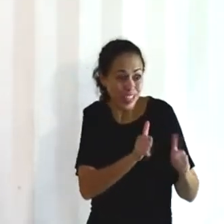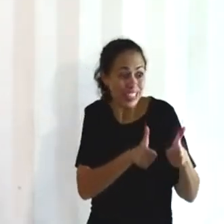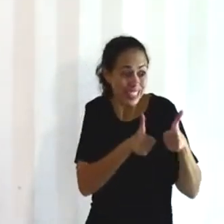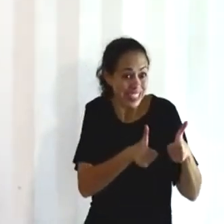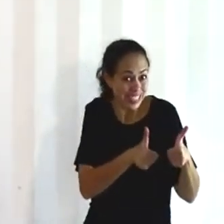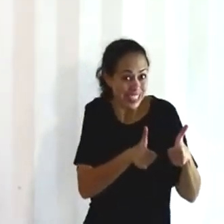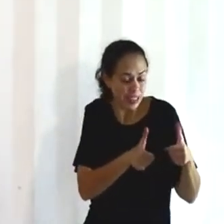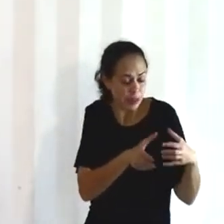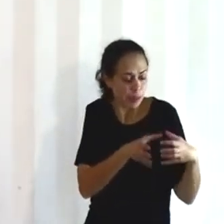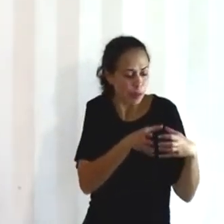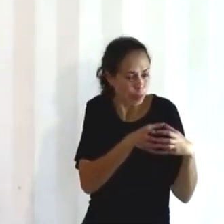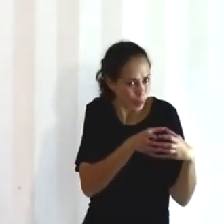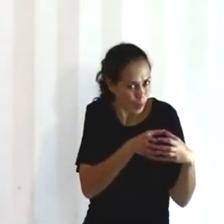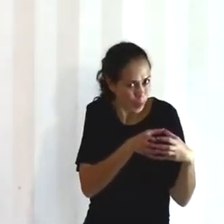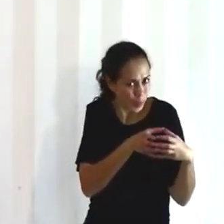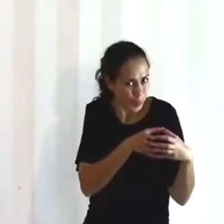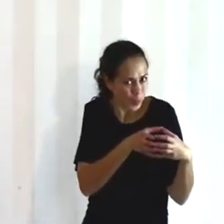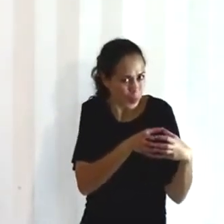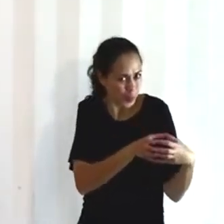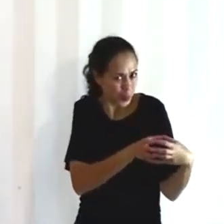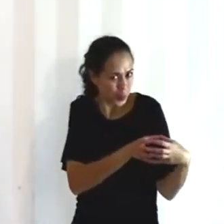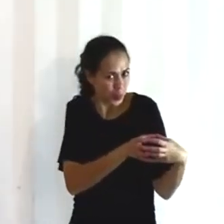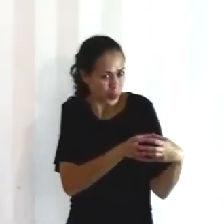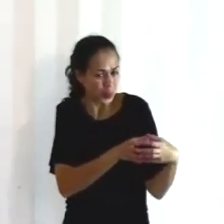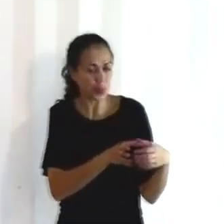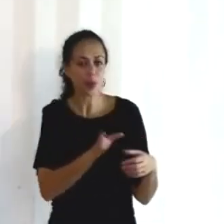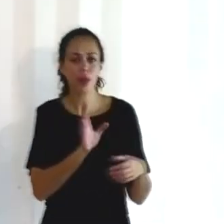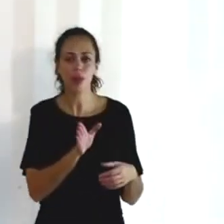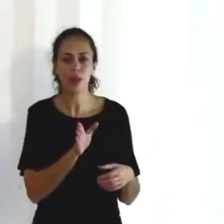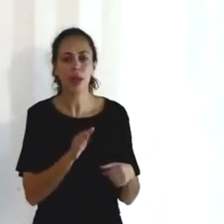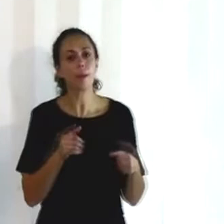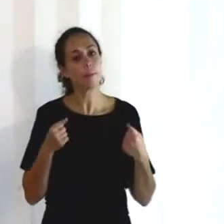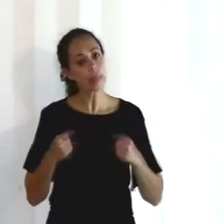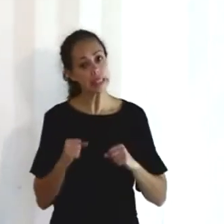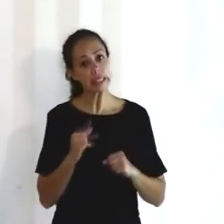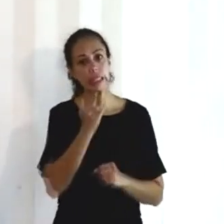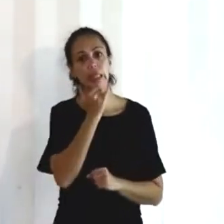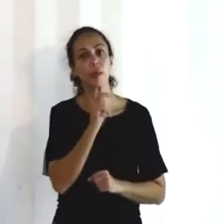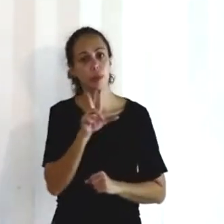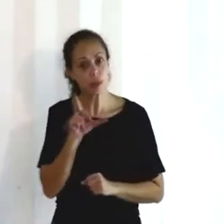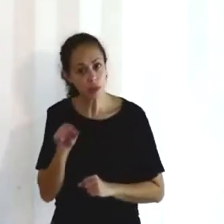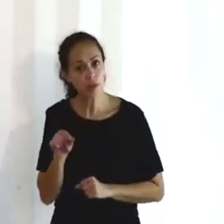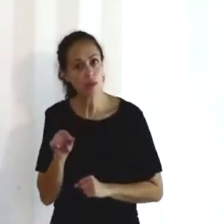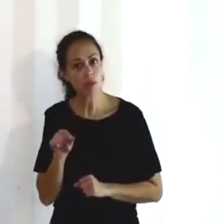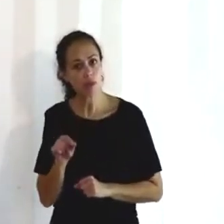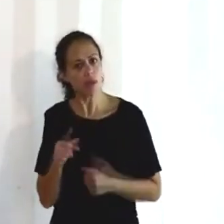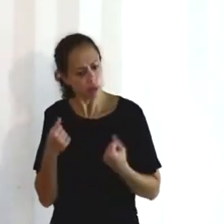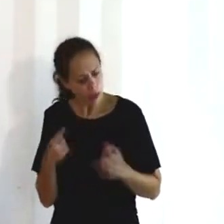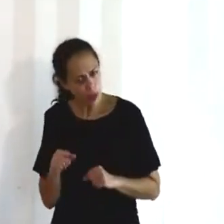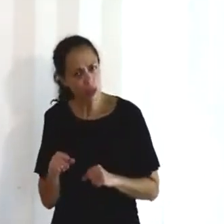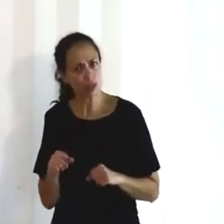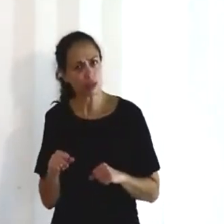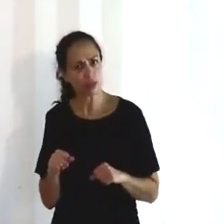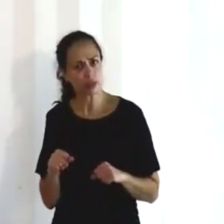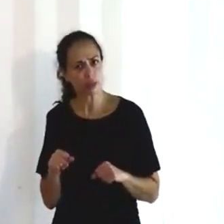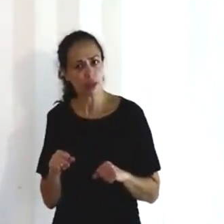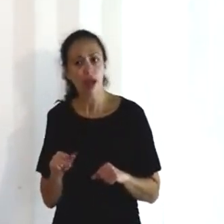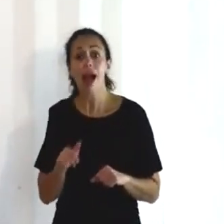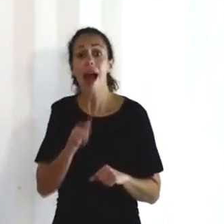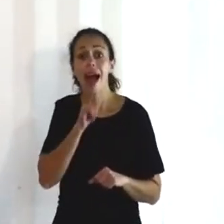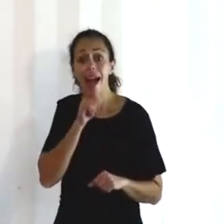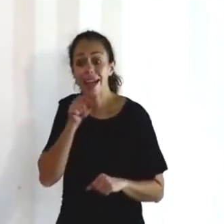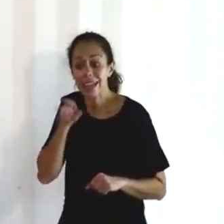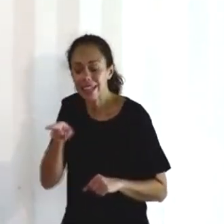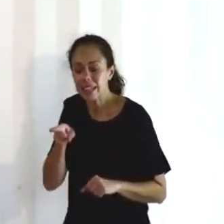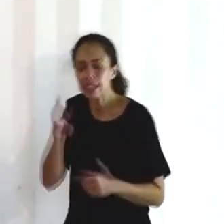é que o exercício do perdão faz com que pessoas, mesmo sendo muito difíceis, recebam